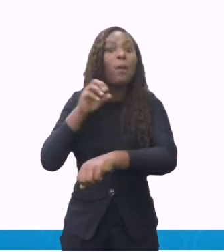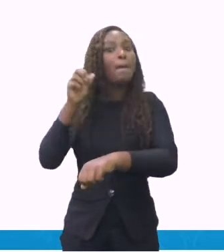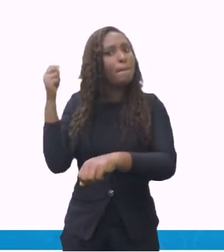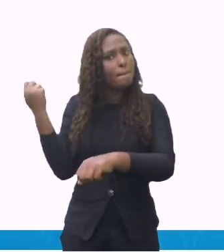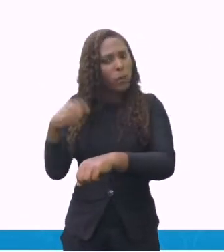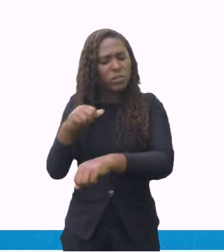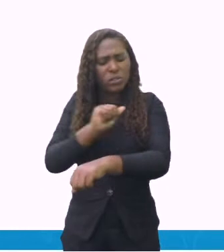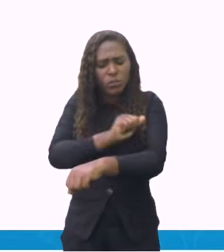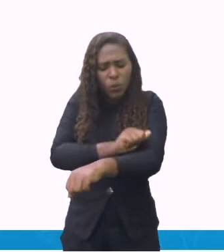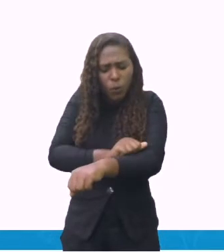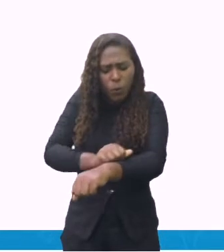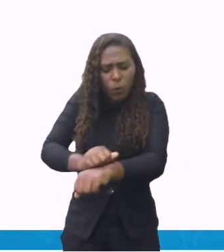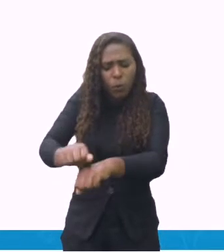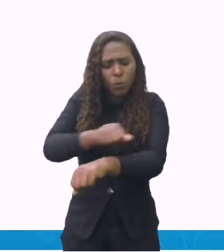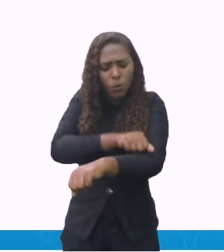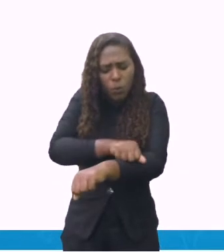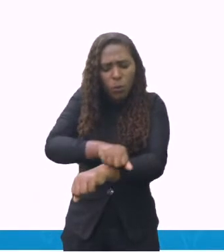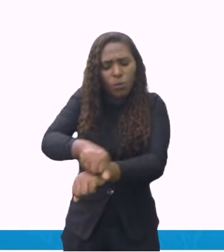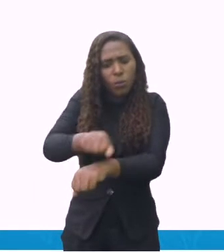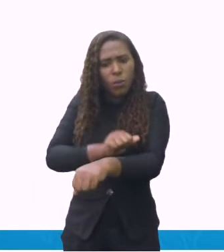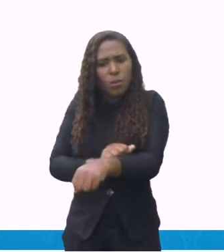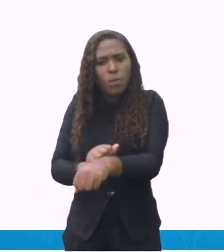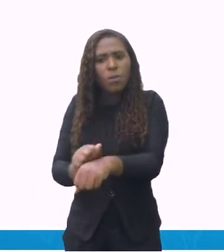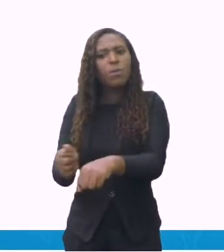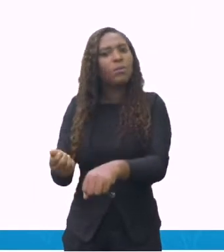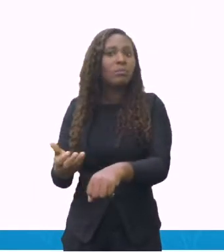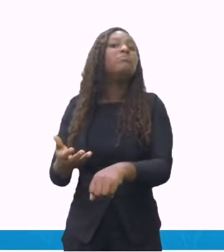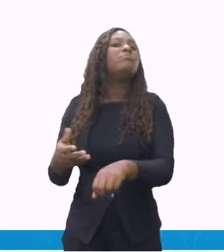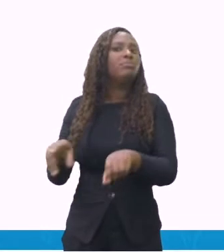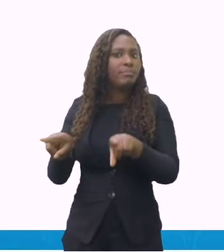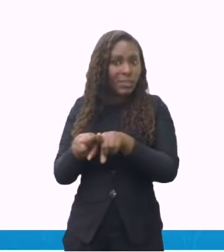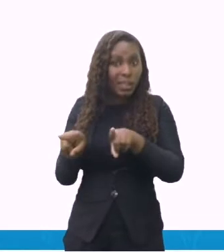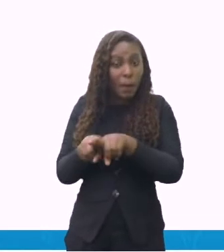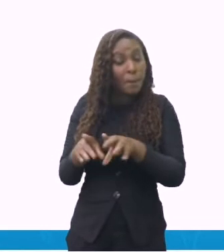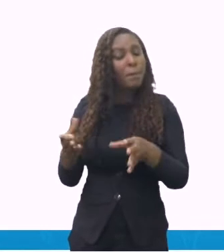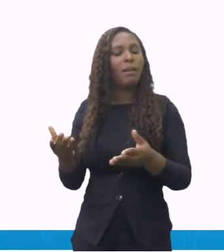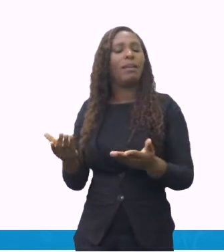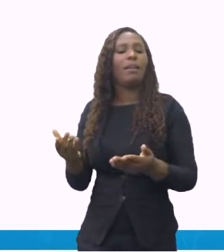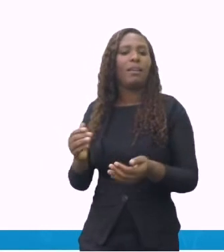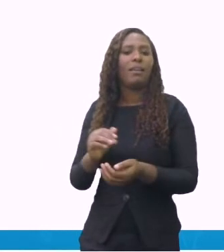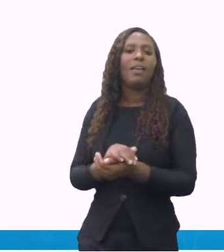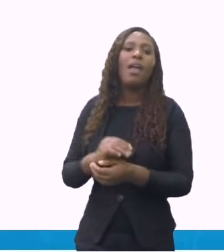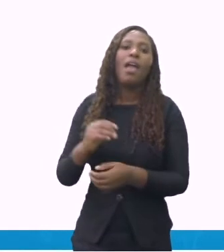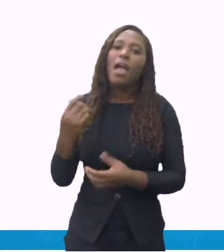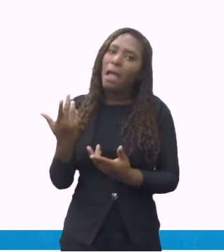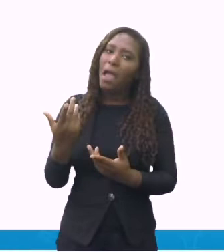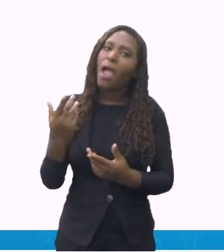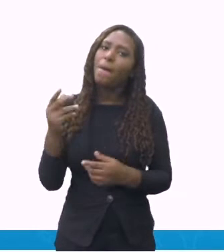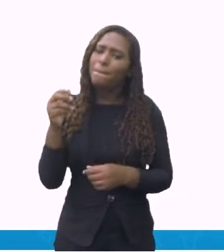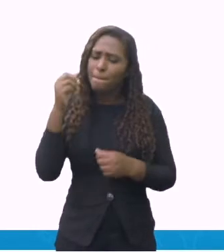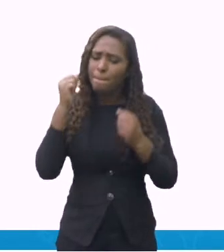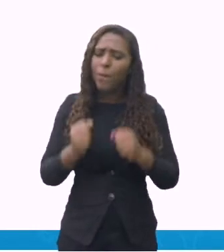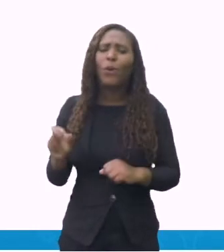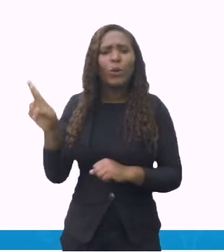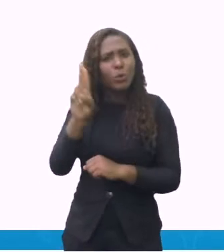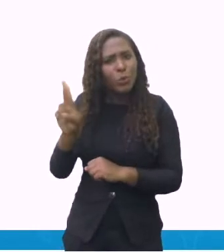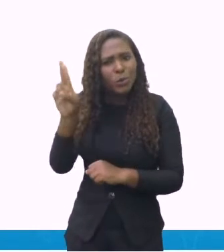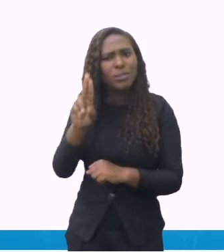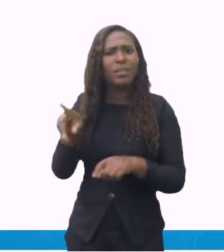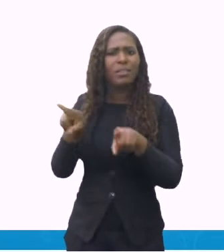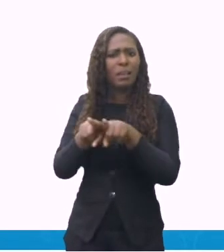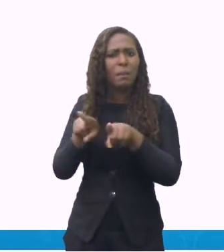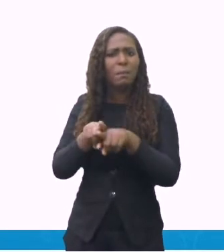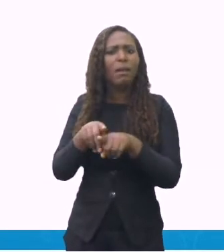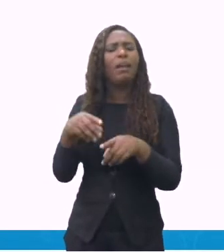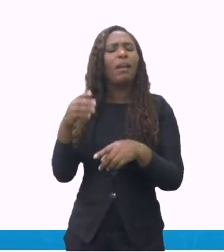de acordo com a característica, com a qualidade, é também a utilidade que ela